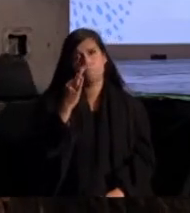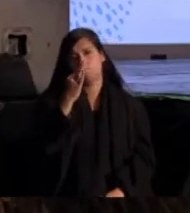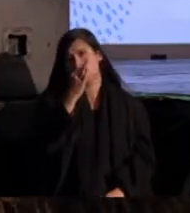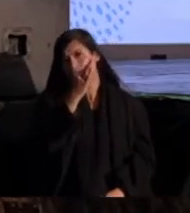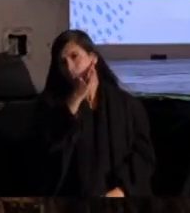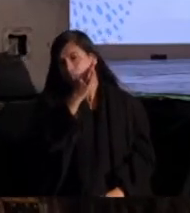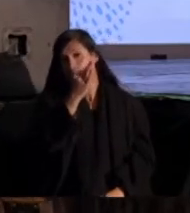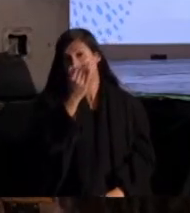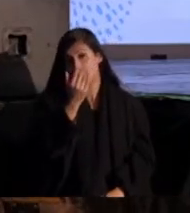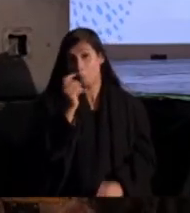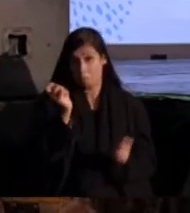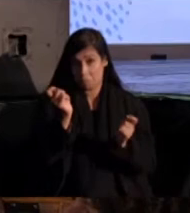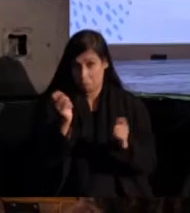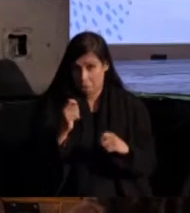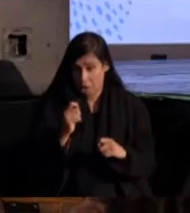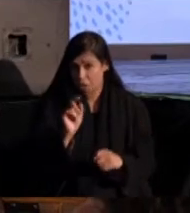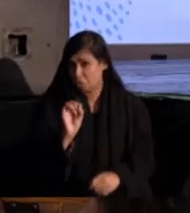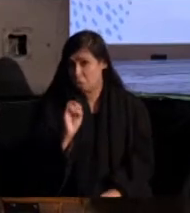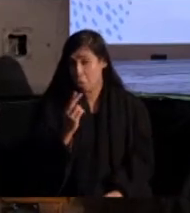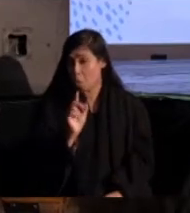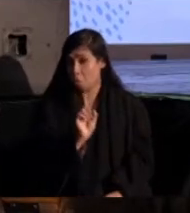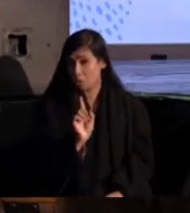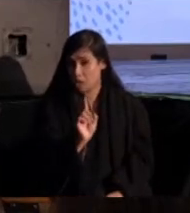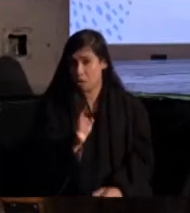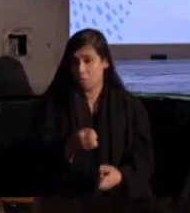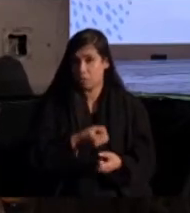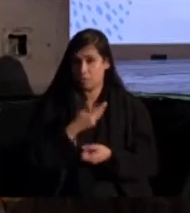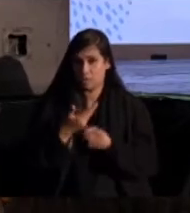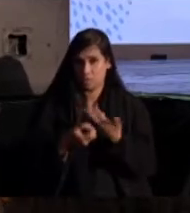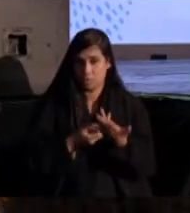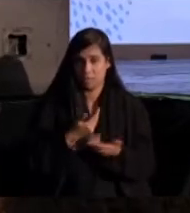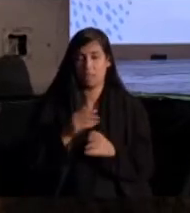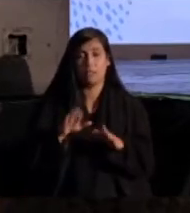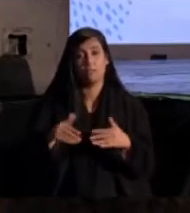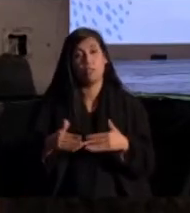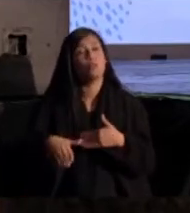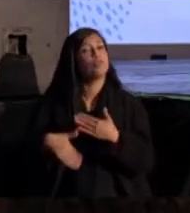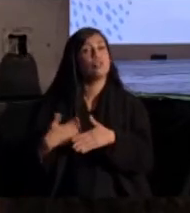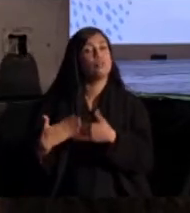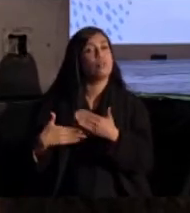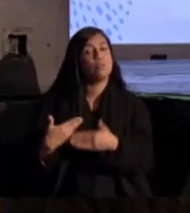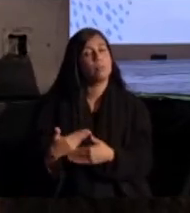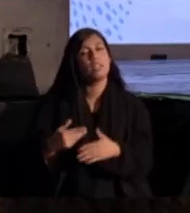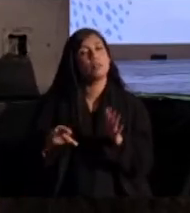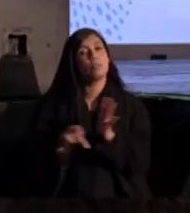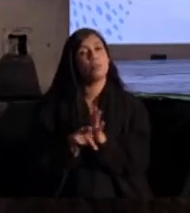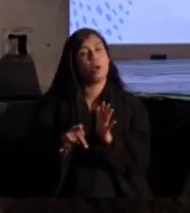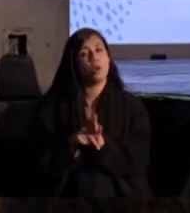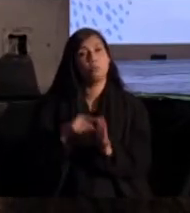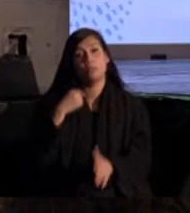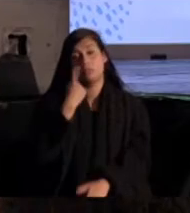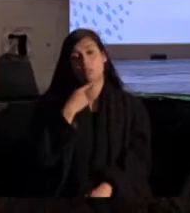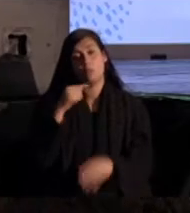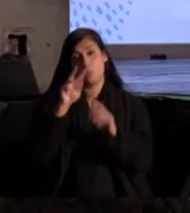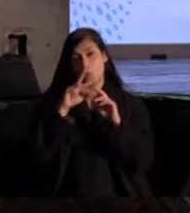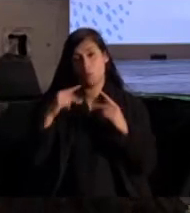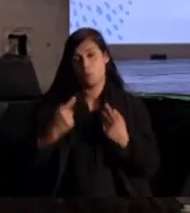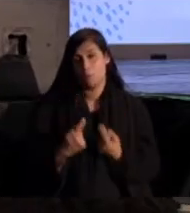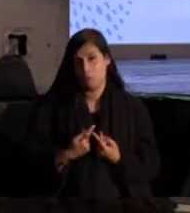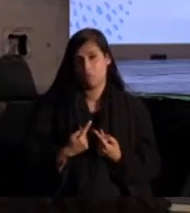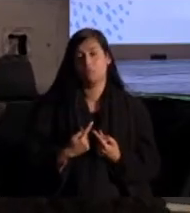Então, esta formação social da boca humana é talvez um dos elementos, uma das coisas